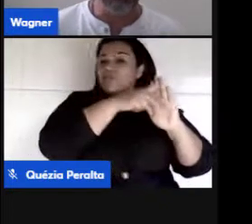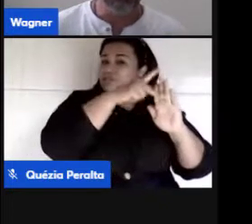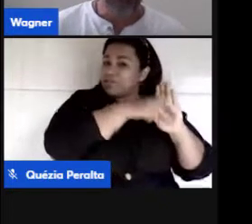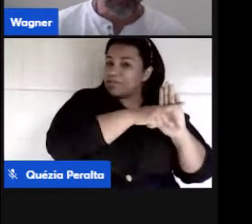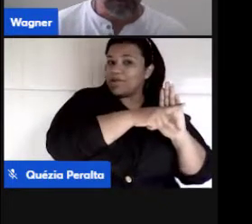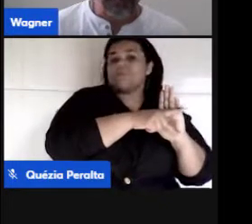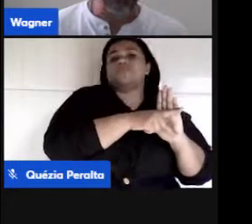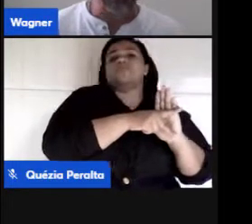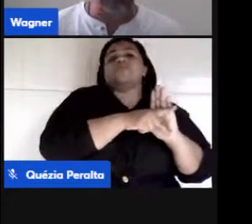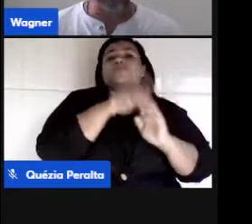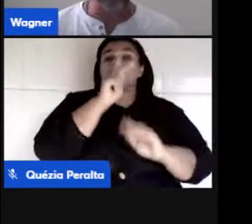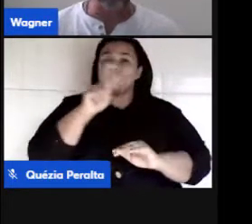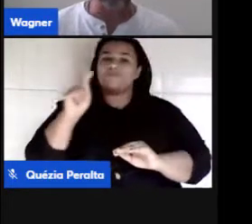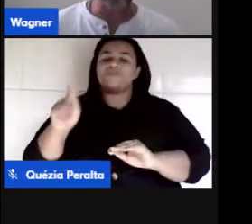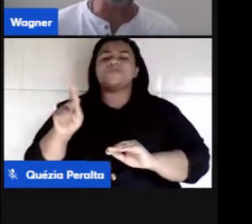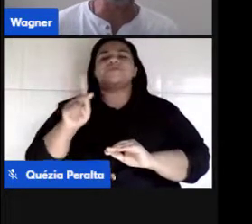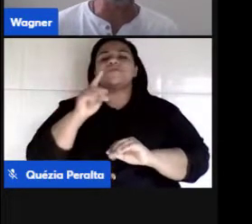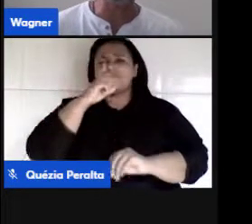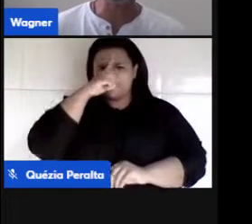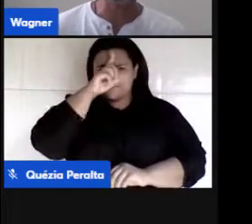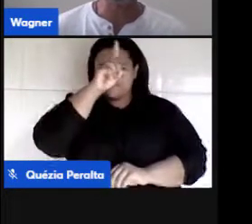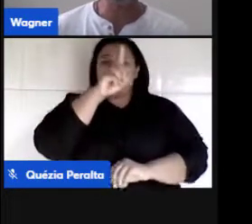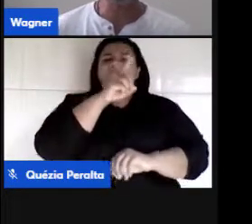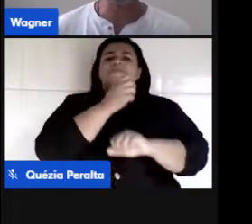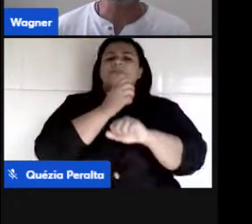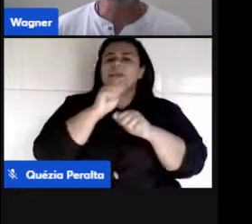criar. Próximo slide, por favor.